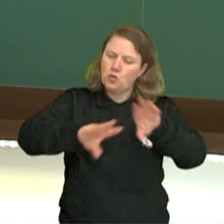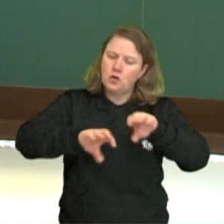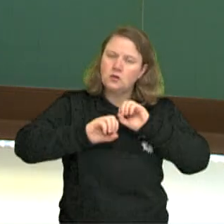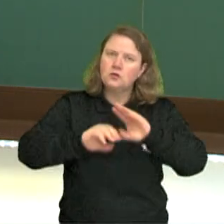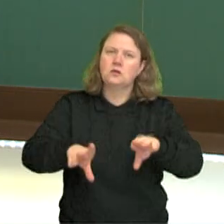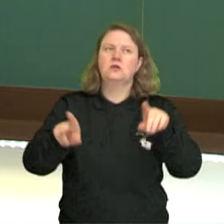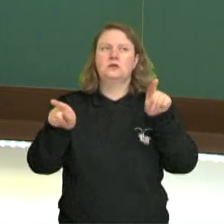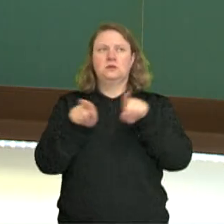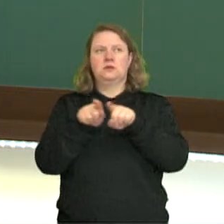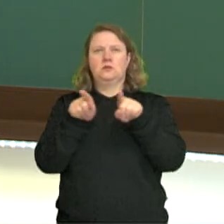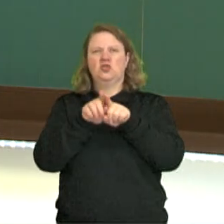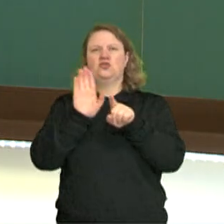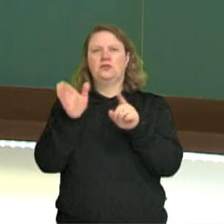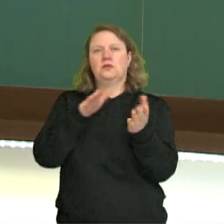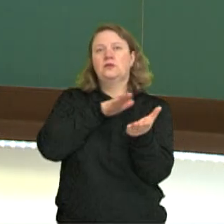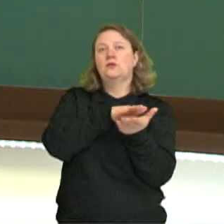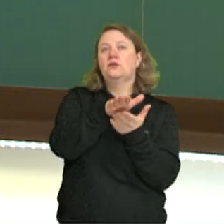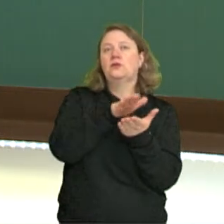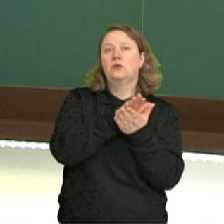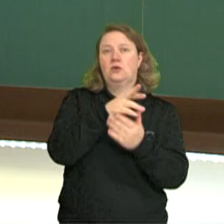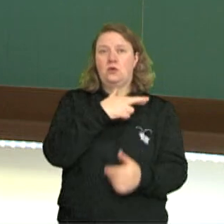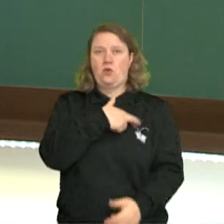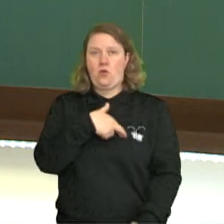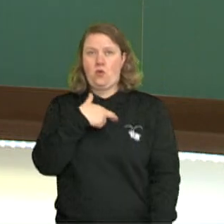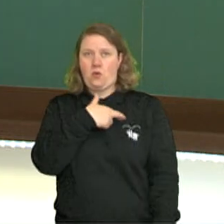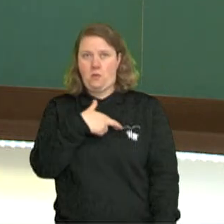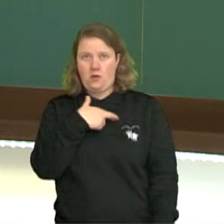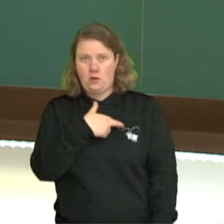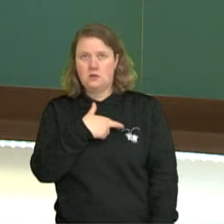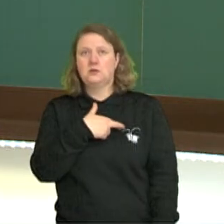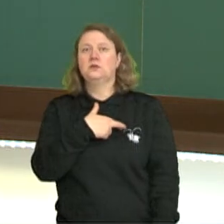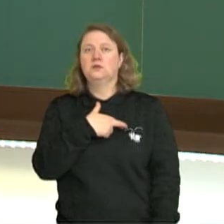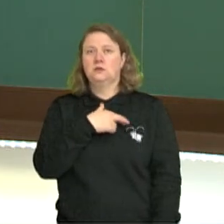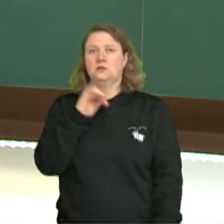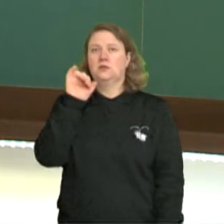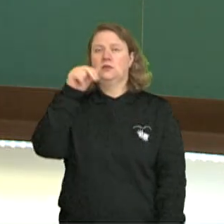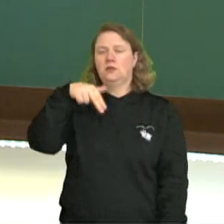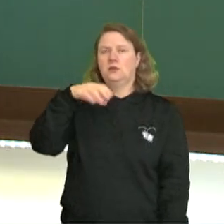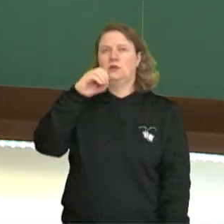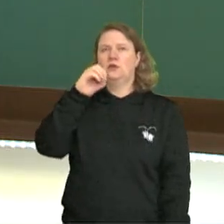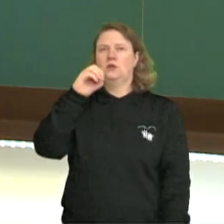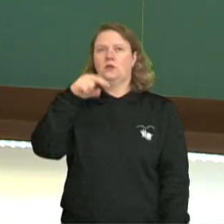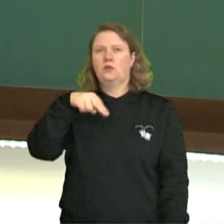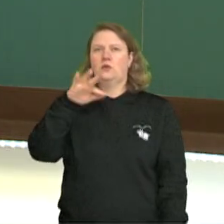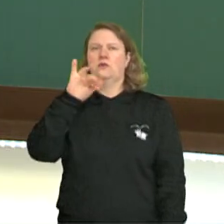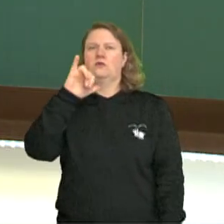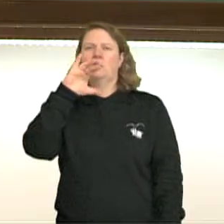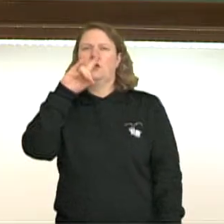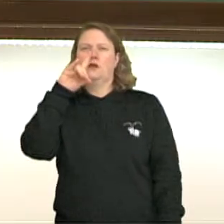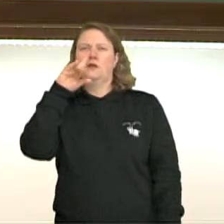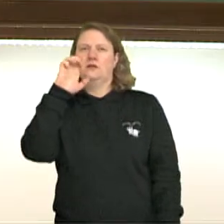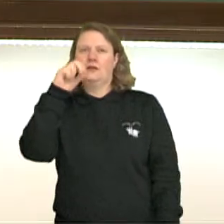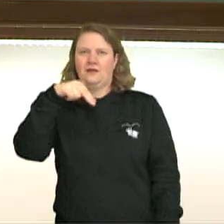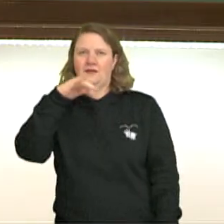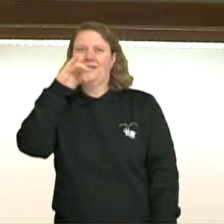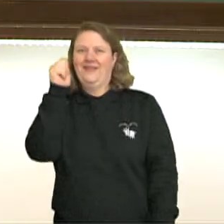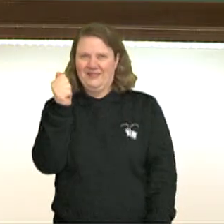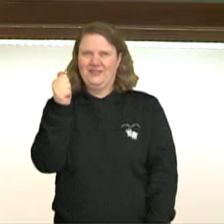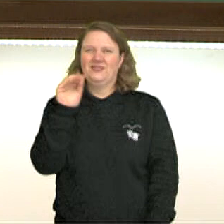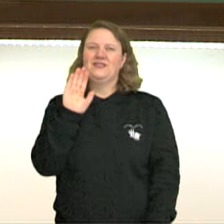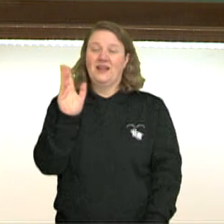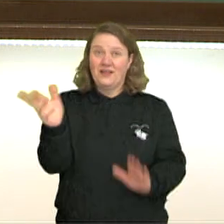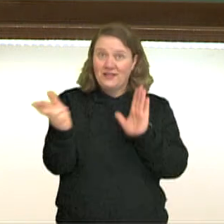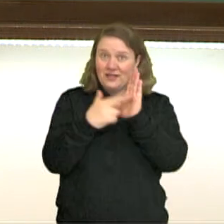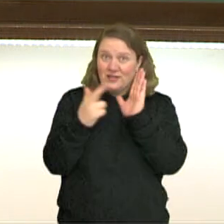obra já publicada, O Romanceiro da Inconfidência, um dos livros mais importantes da literatura brasileira. Respondam aí, a gente